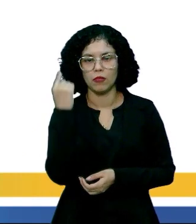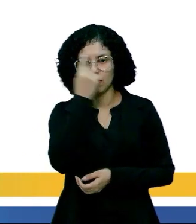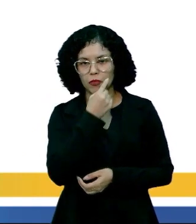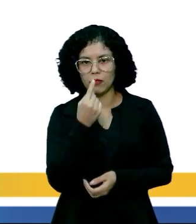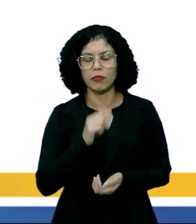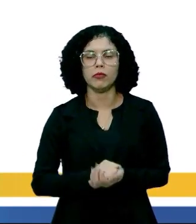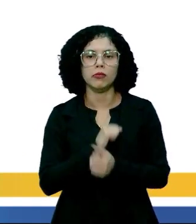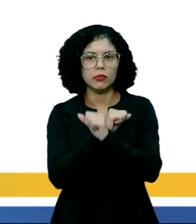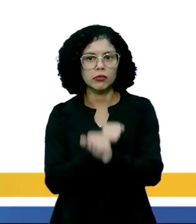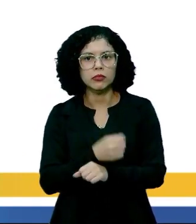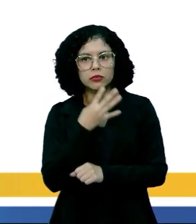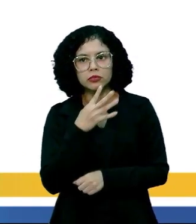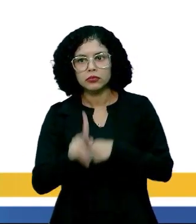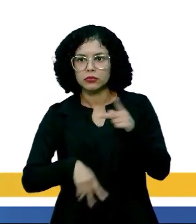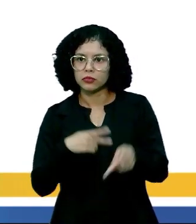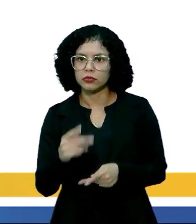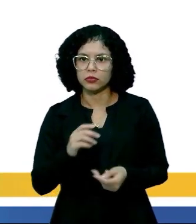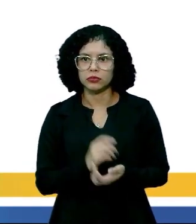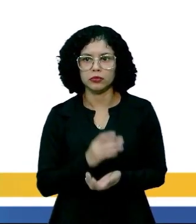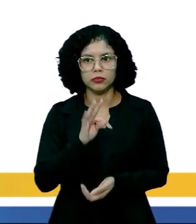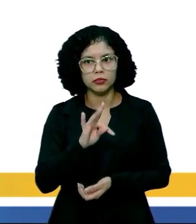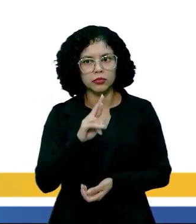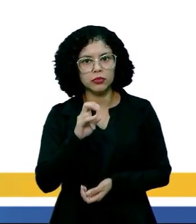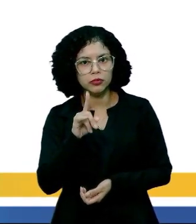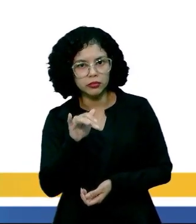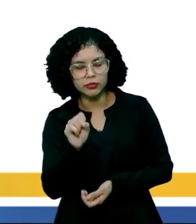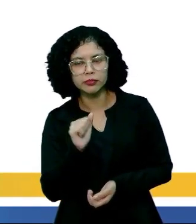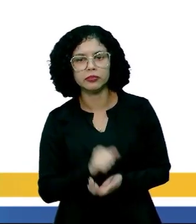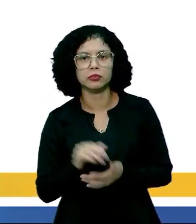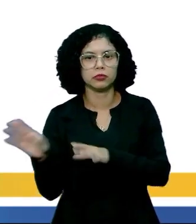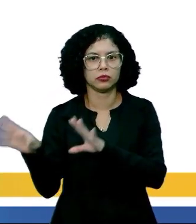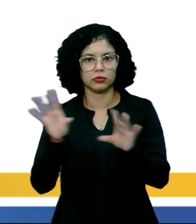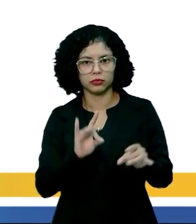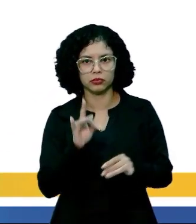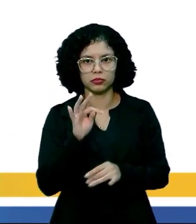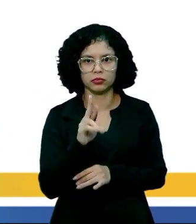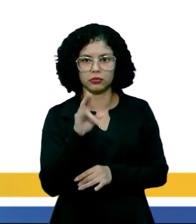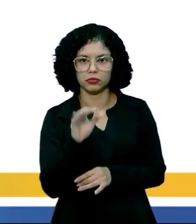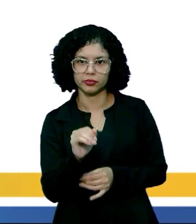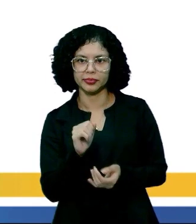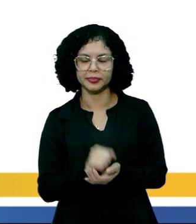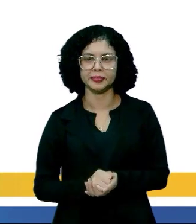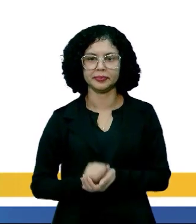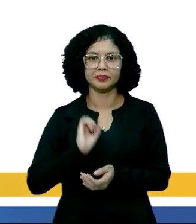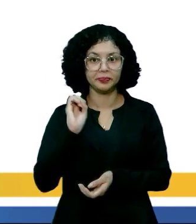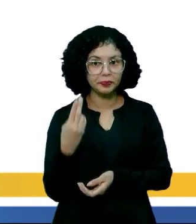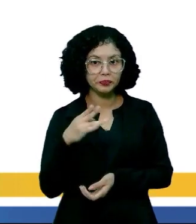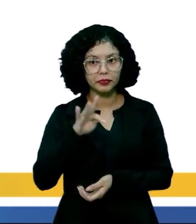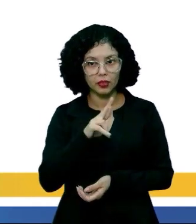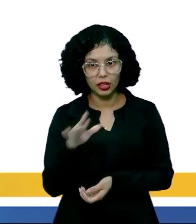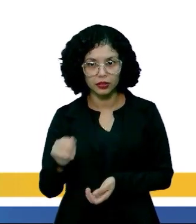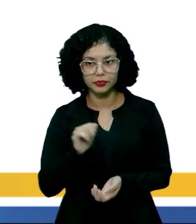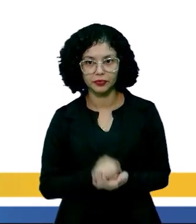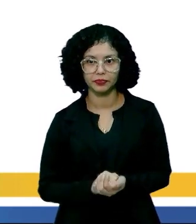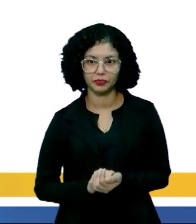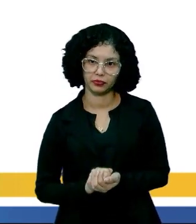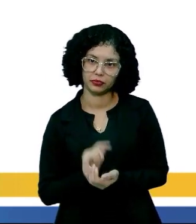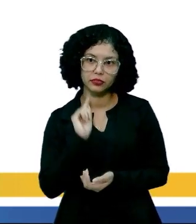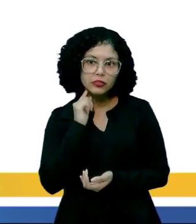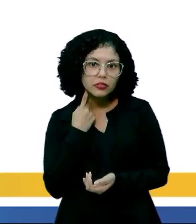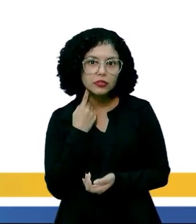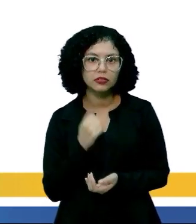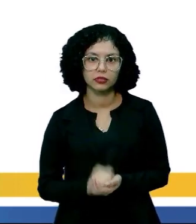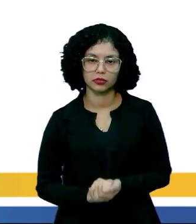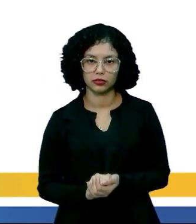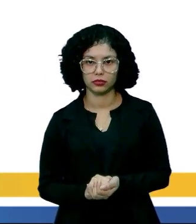depois das 10 horas, os escravos conhecidos popularmente como tigres levavam tubos ou barris de excremento